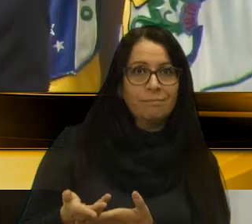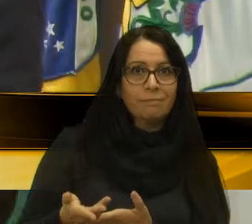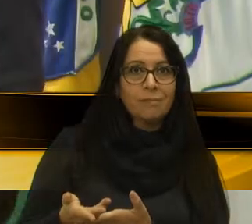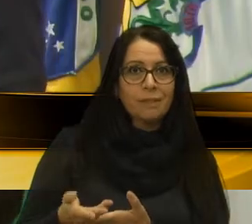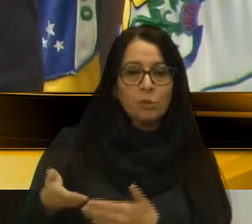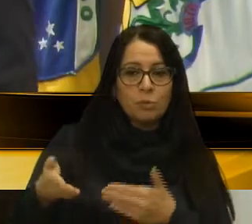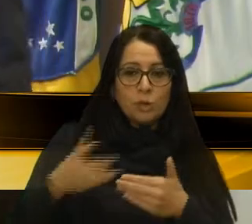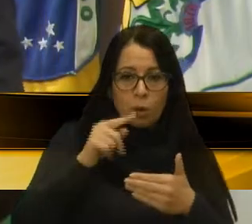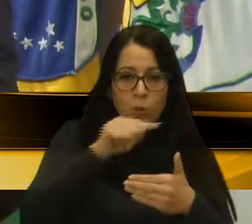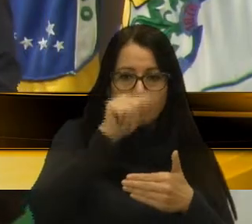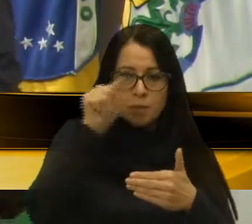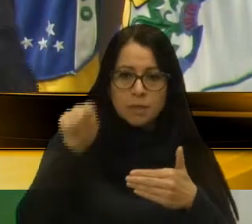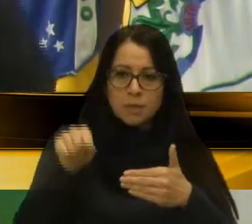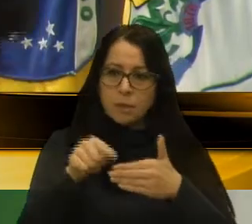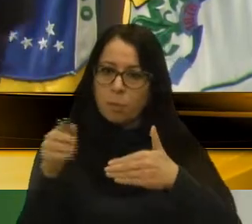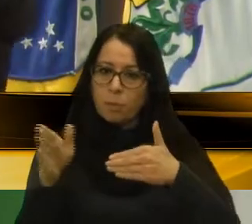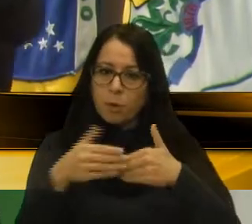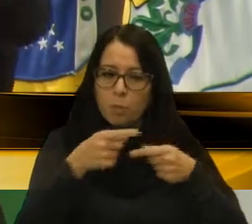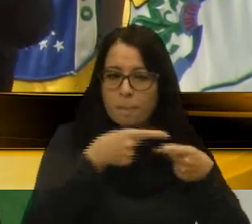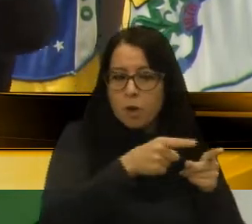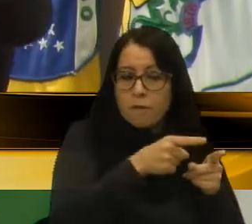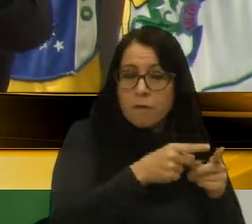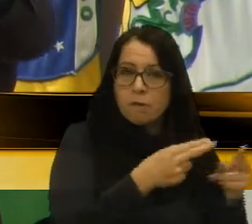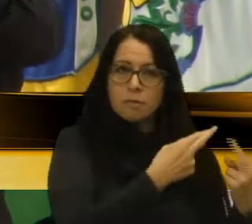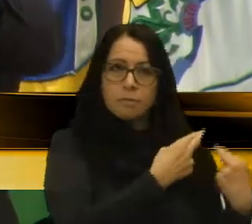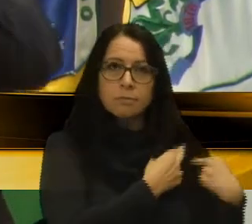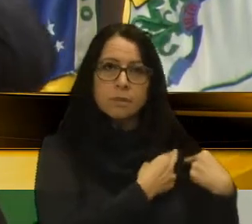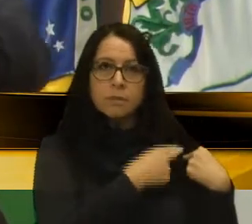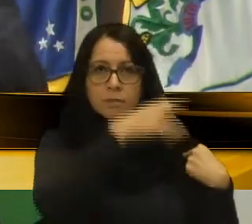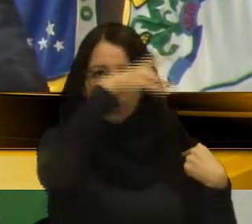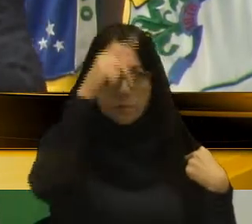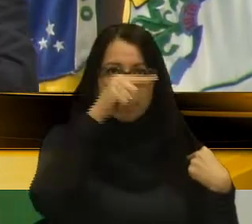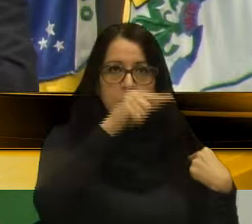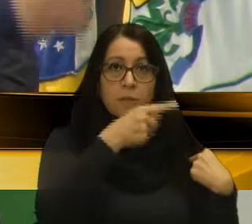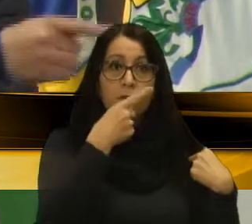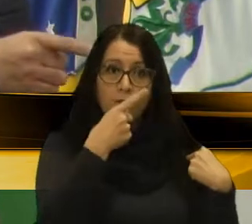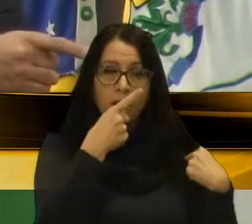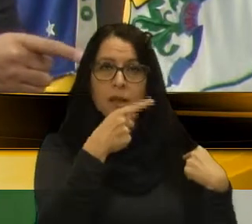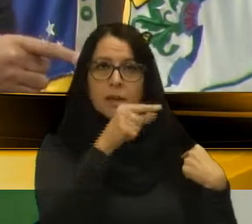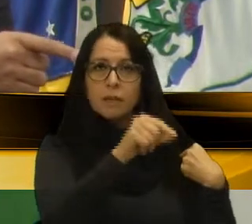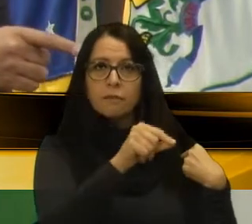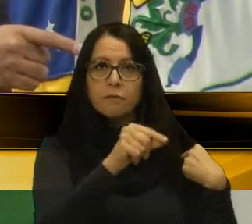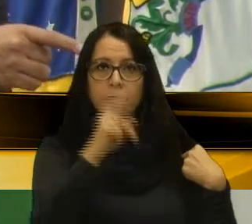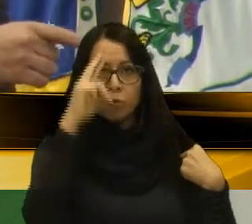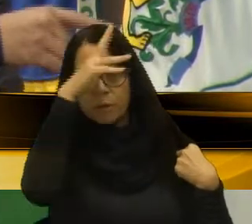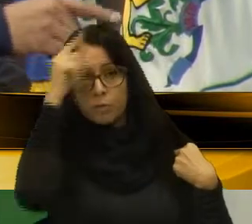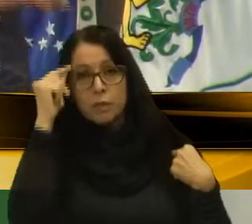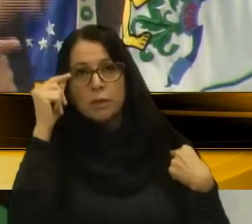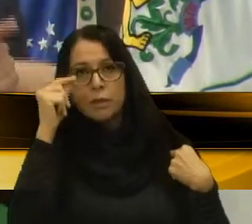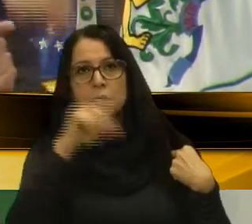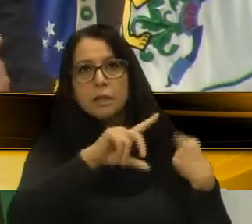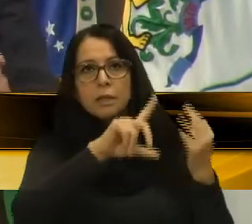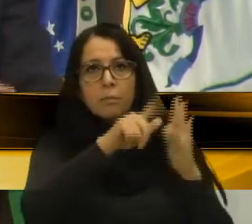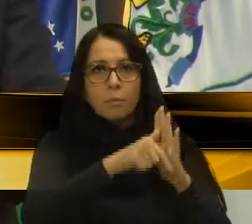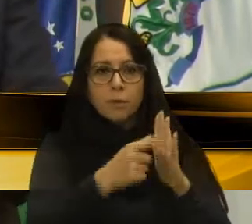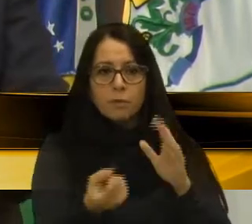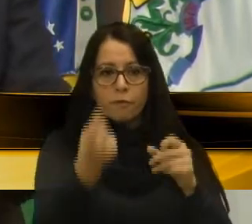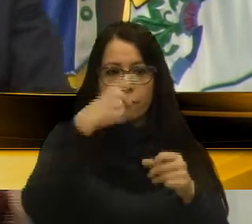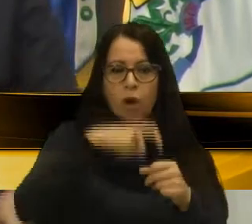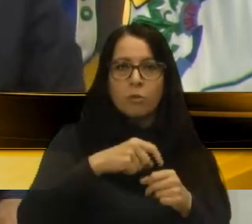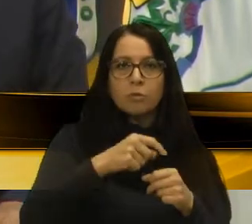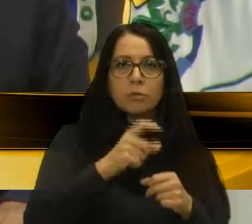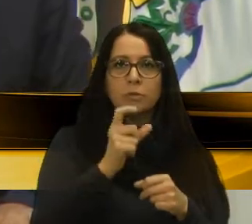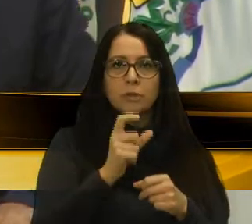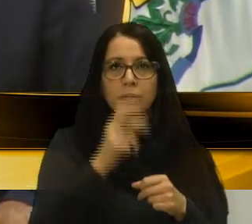todo o ciclo. Ele provoca o responsável no executivo, diz que falou com o prefeito, depois devolve a